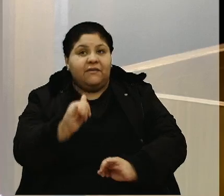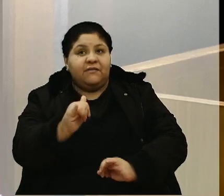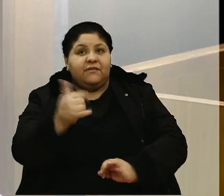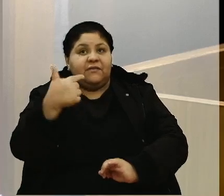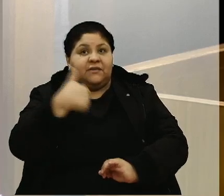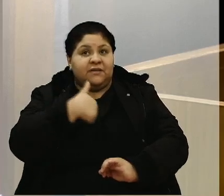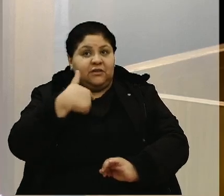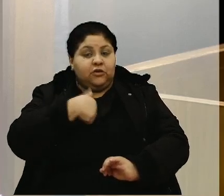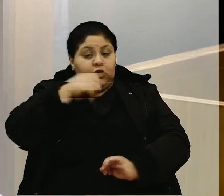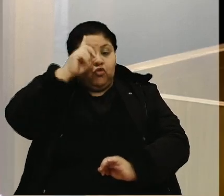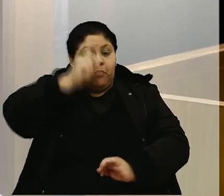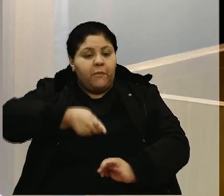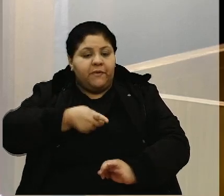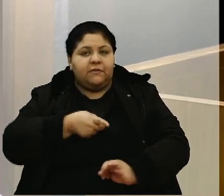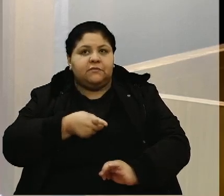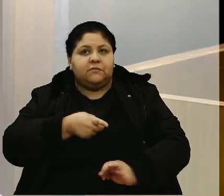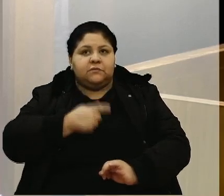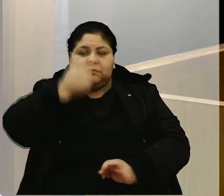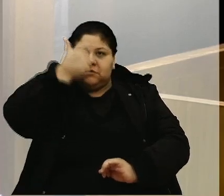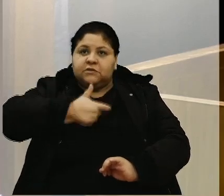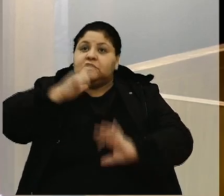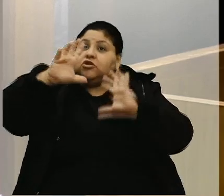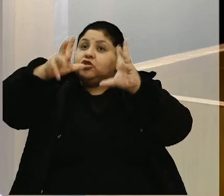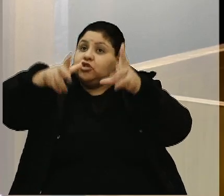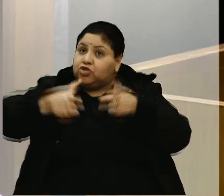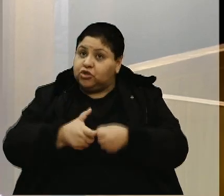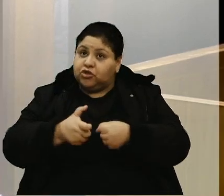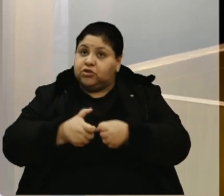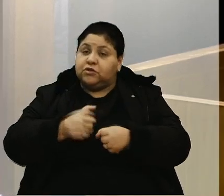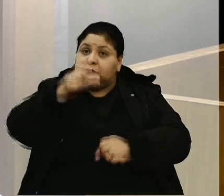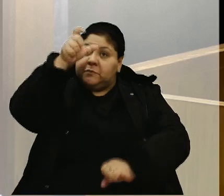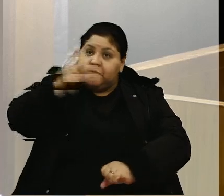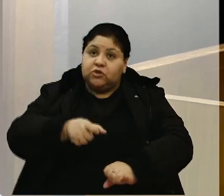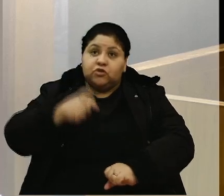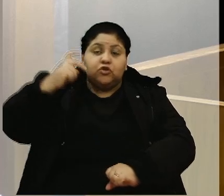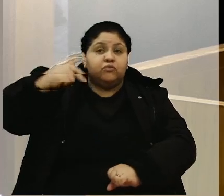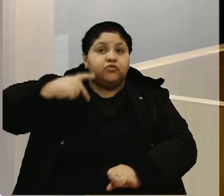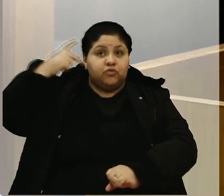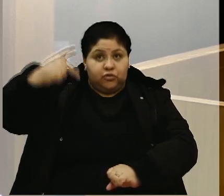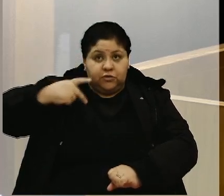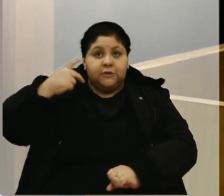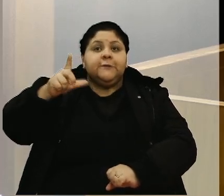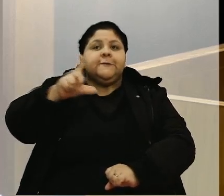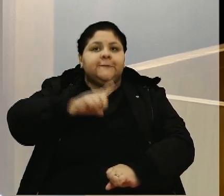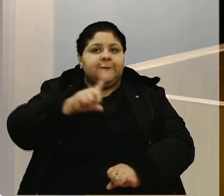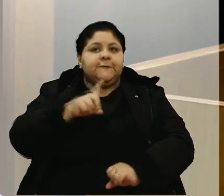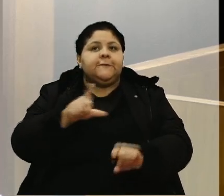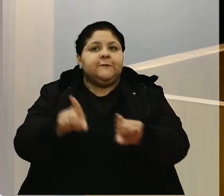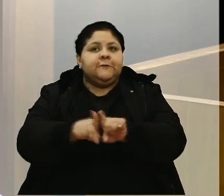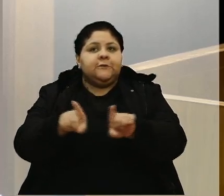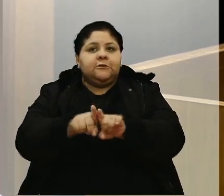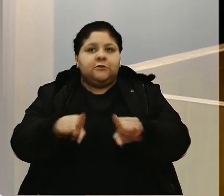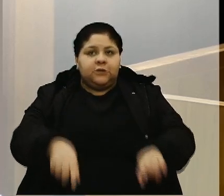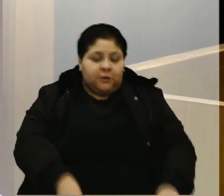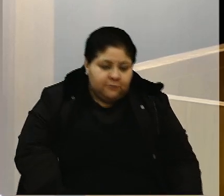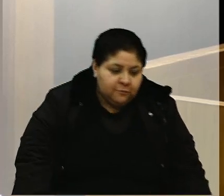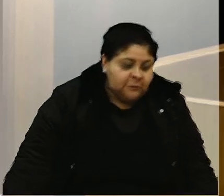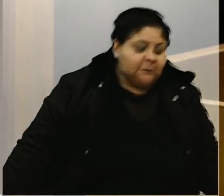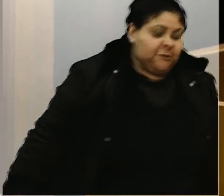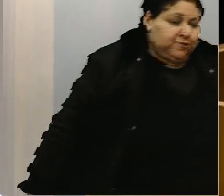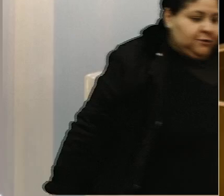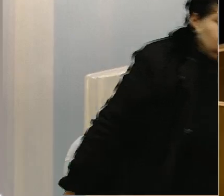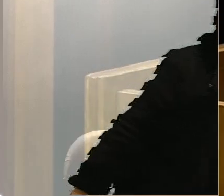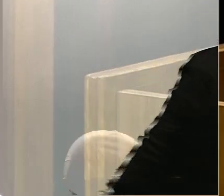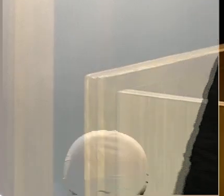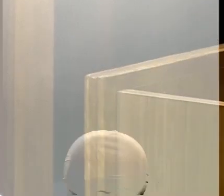tenho no meu mandato, e acho que todos nós, pessoas públicas, deveriam ter. Porque nós estamos